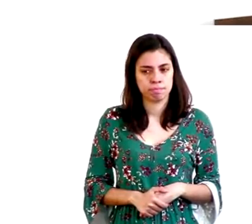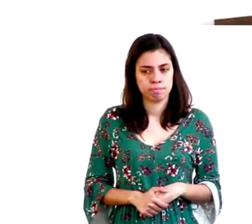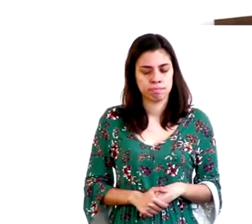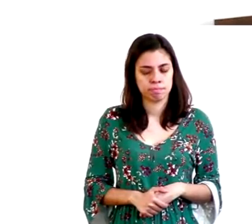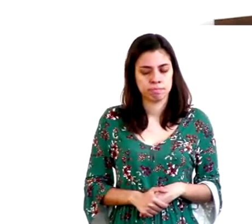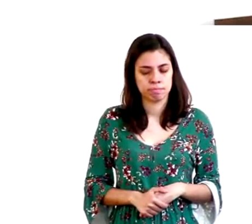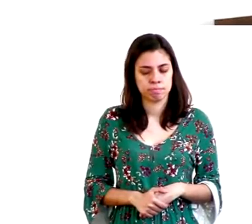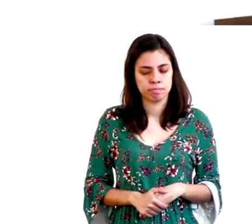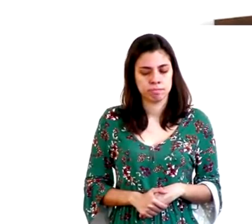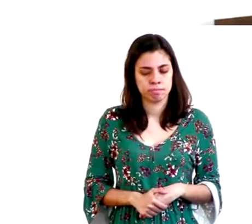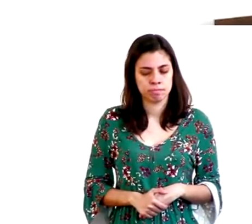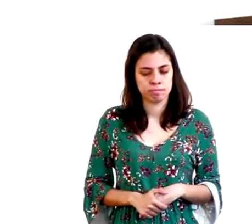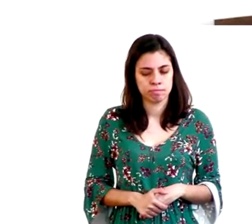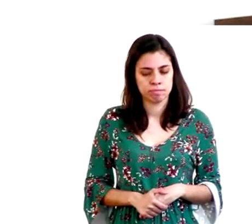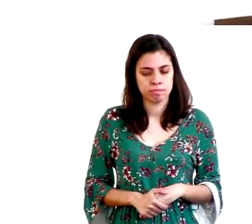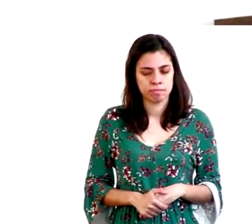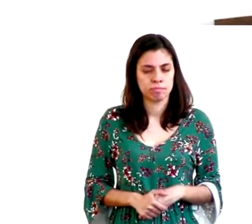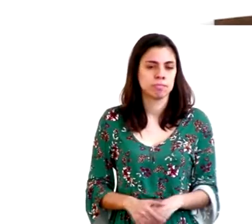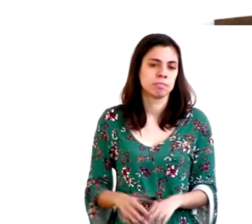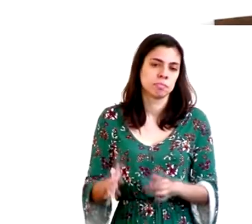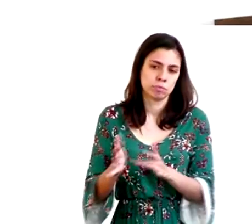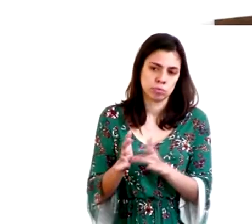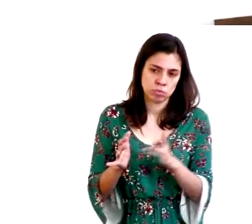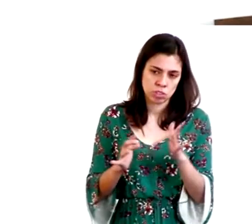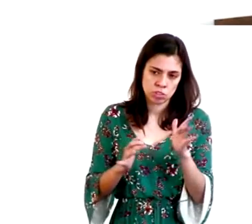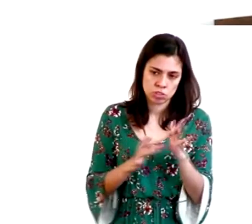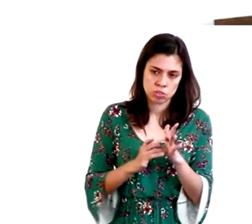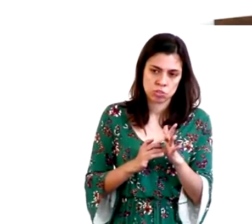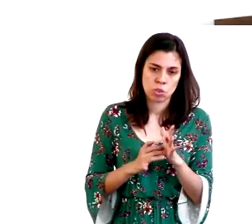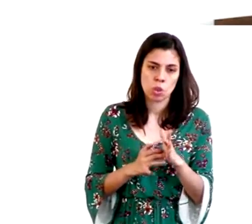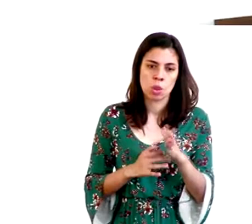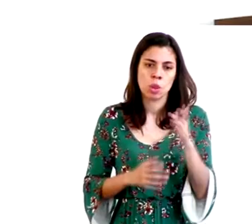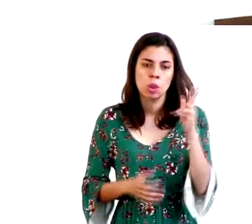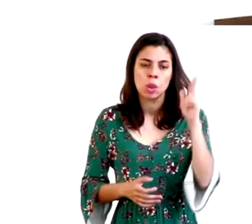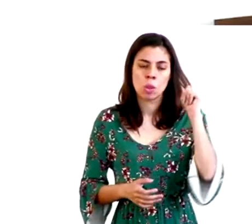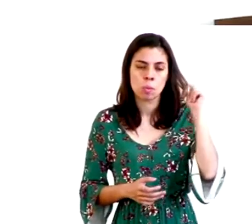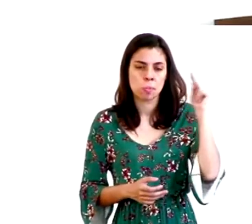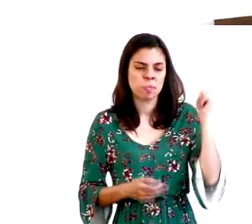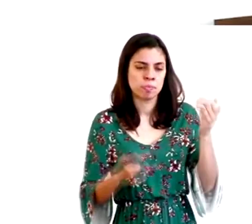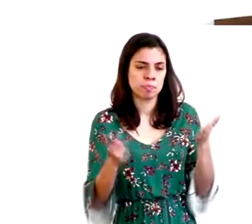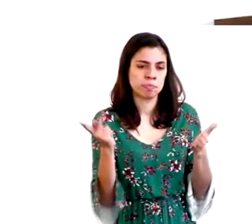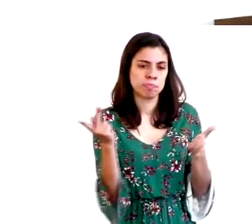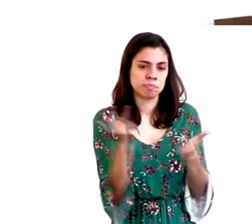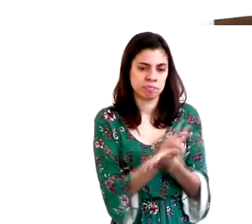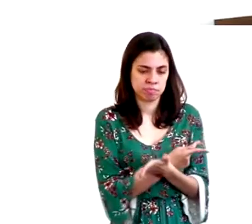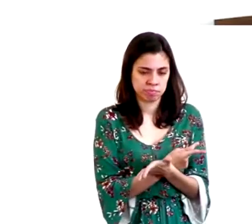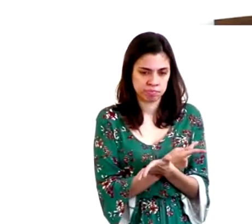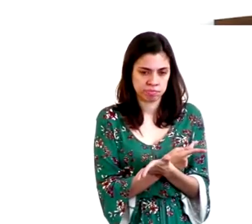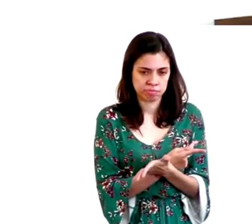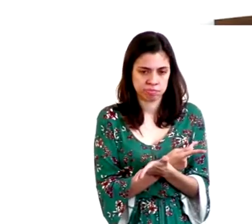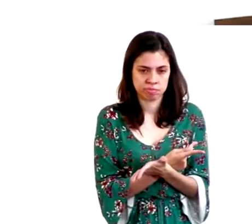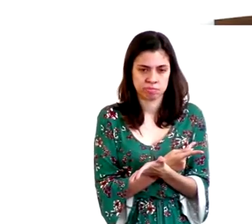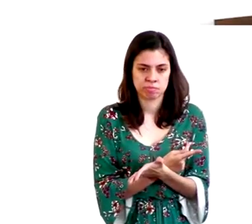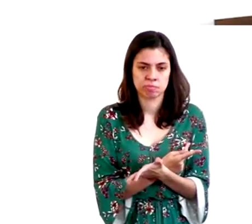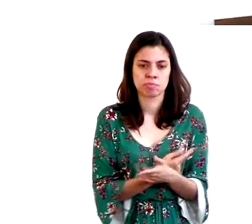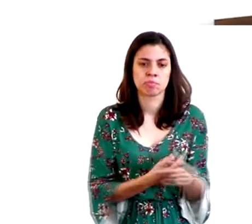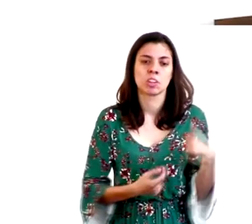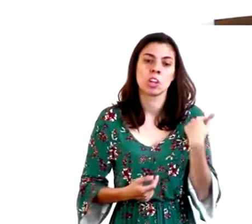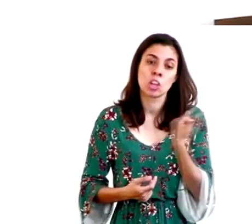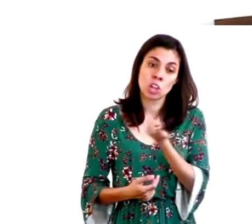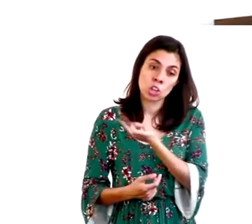também falha e frustra diante de um chamado à